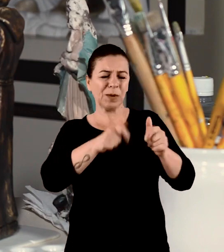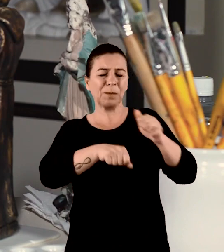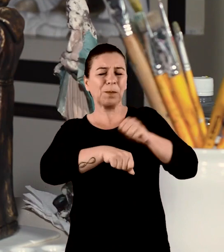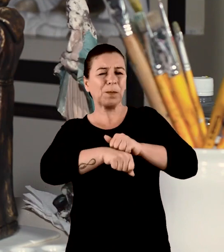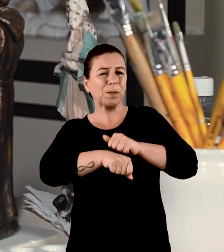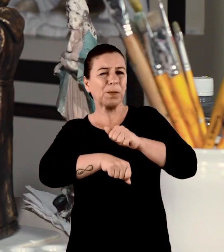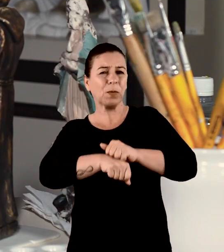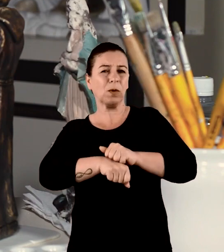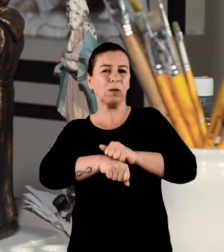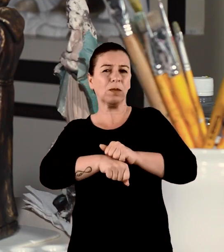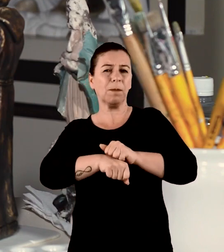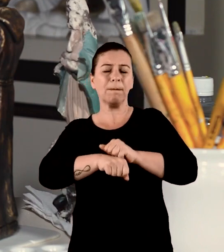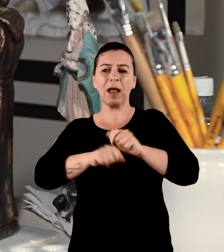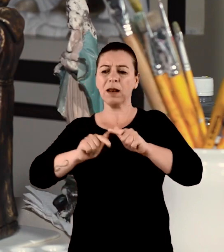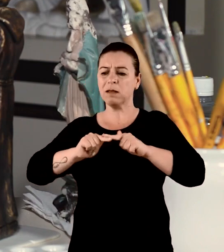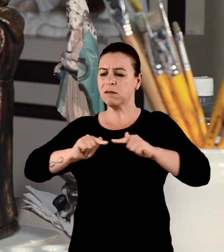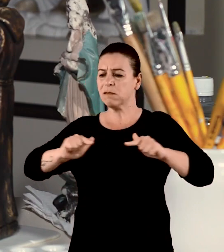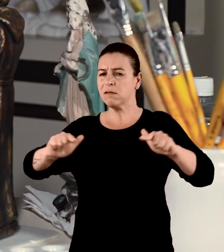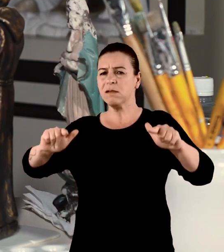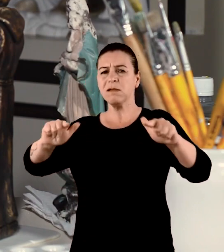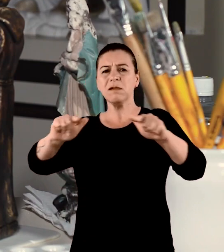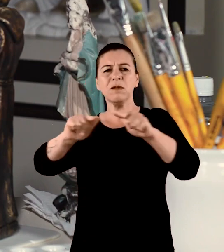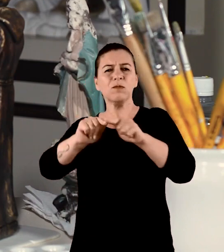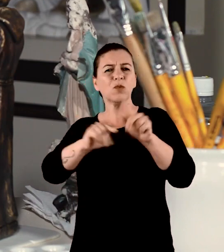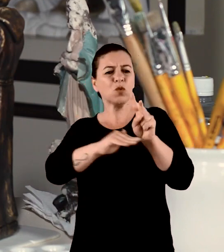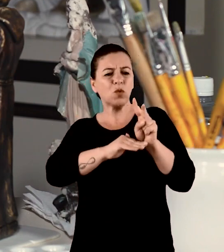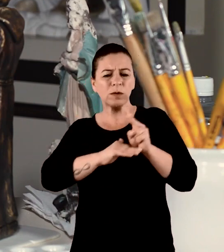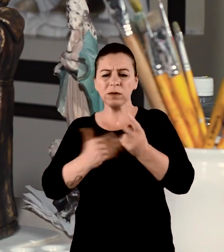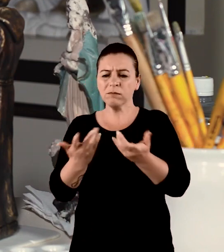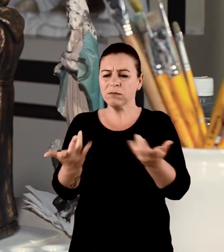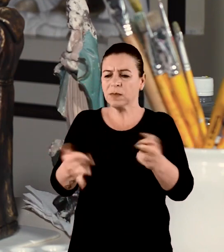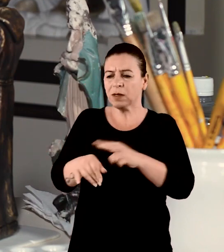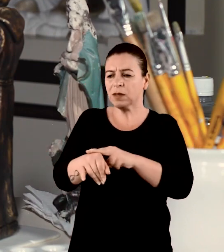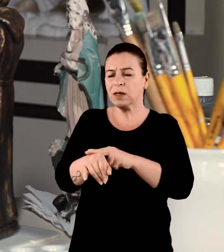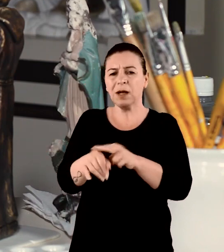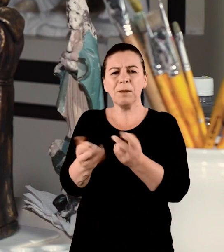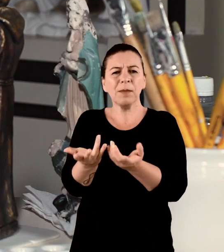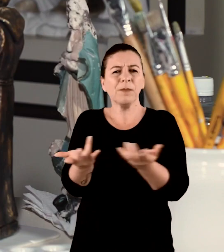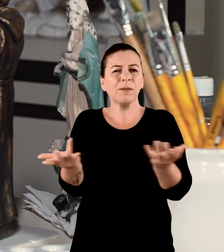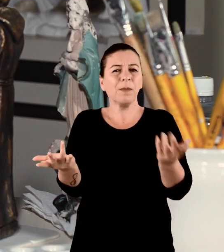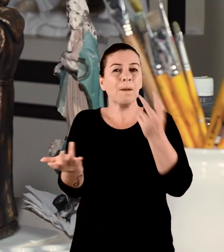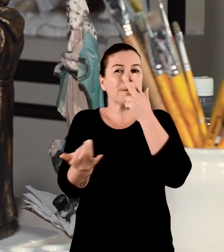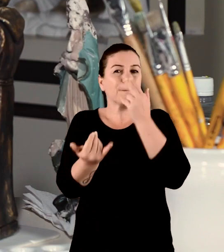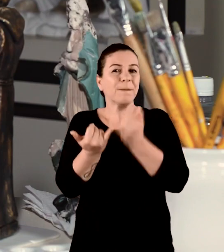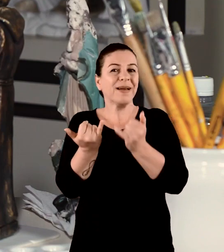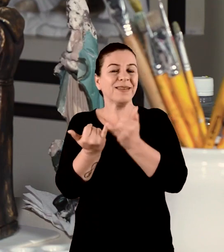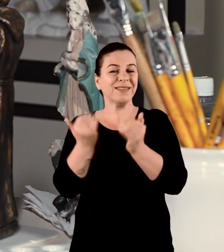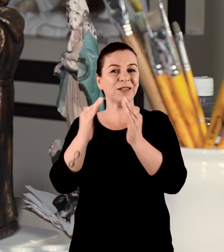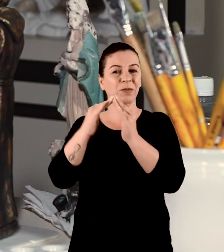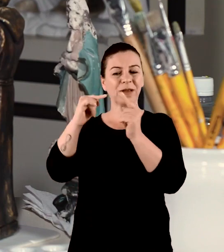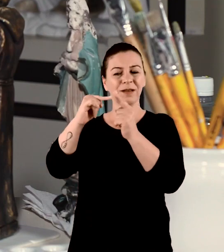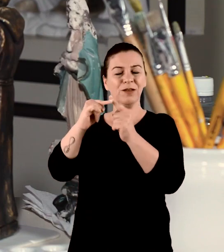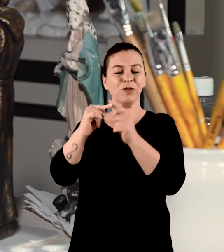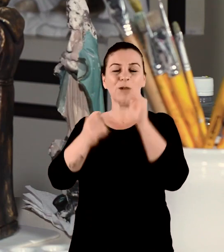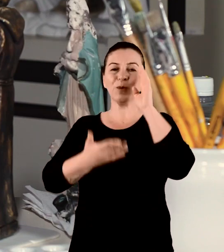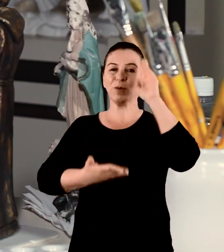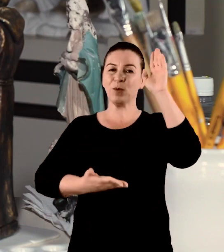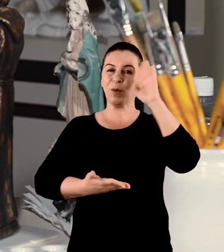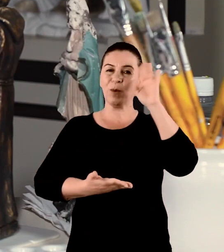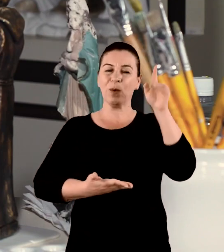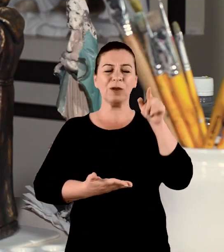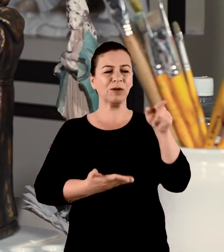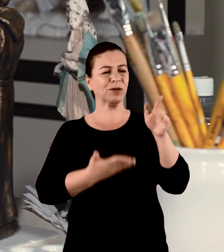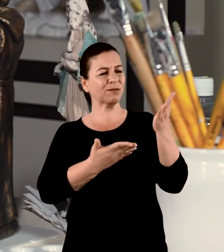num lugar pobre. Tudo limpinho, tudo bem cuidado, a grama bem cortadinha. Parecia uma capelinha de